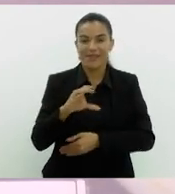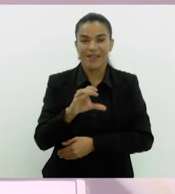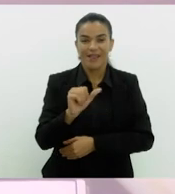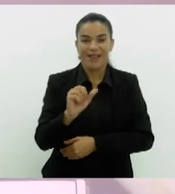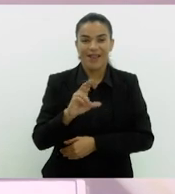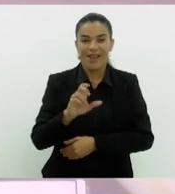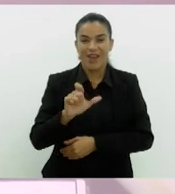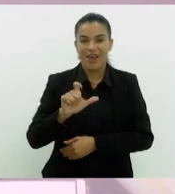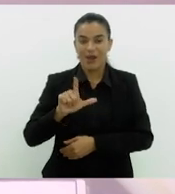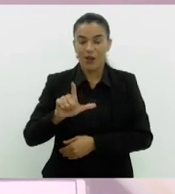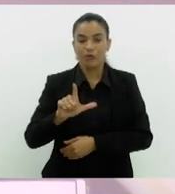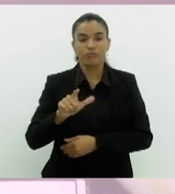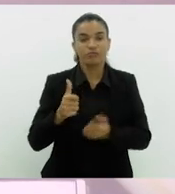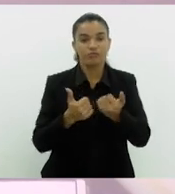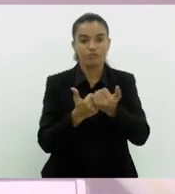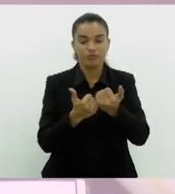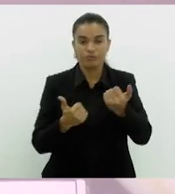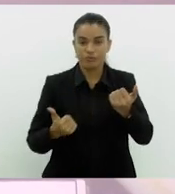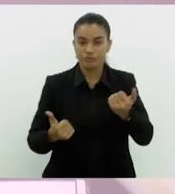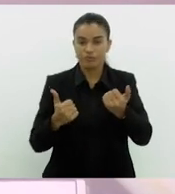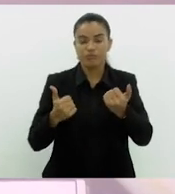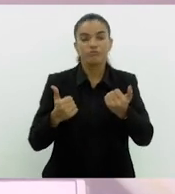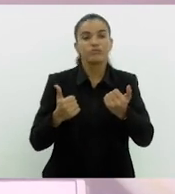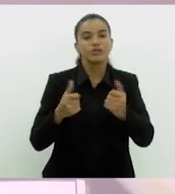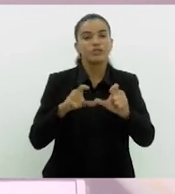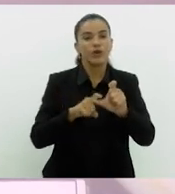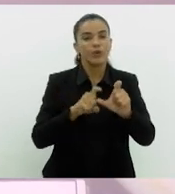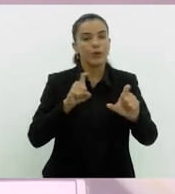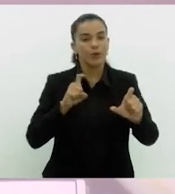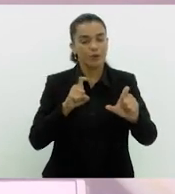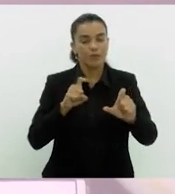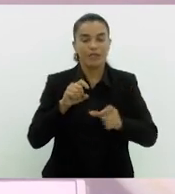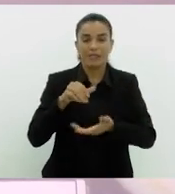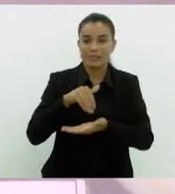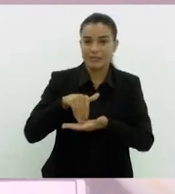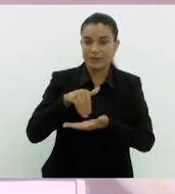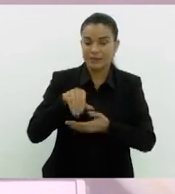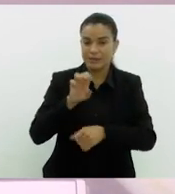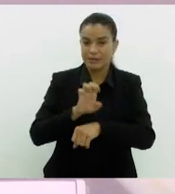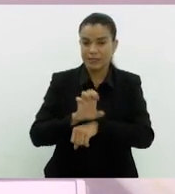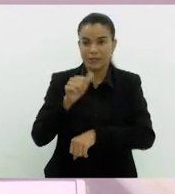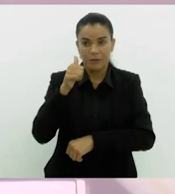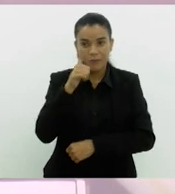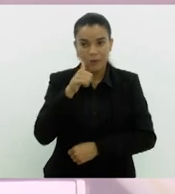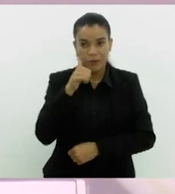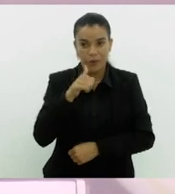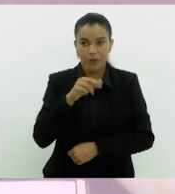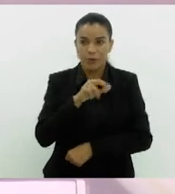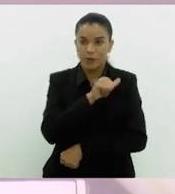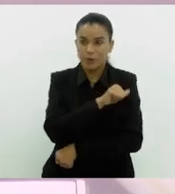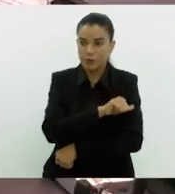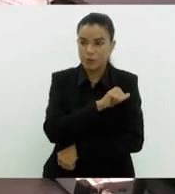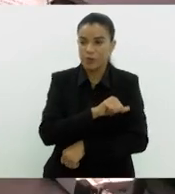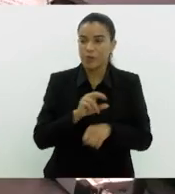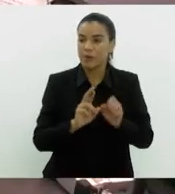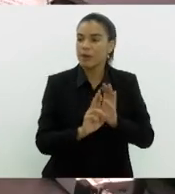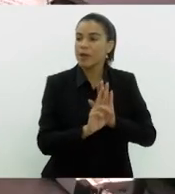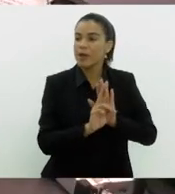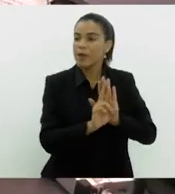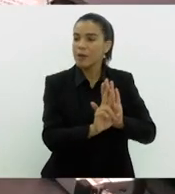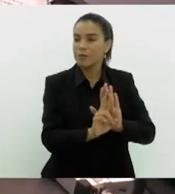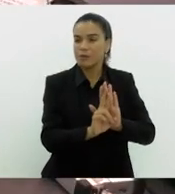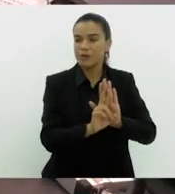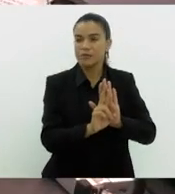Mendes, superintendente de Autonomia Econômica da Secretaria de Estado da Mulher do Rio de Janeiro, representando aqui